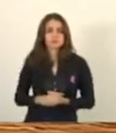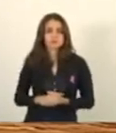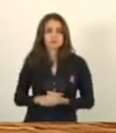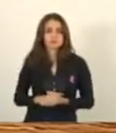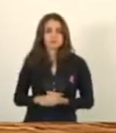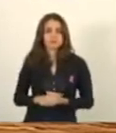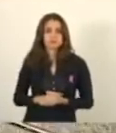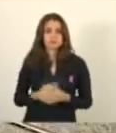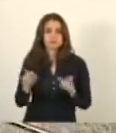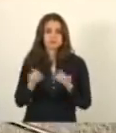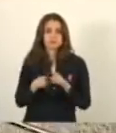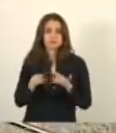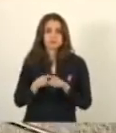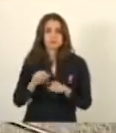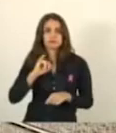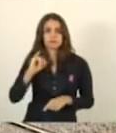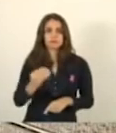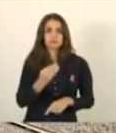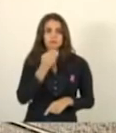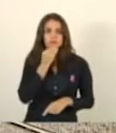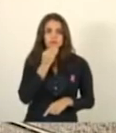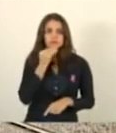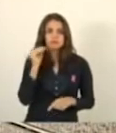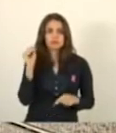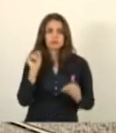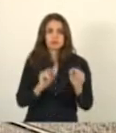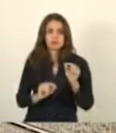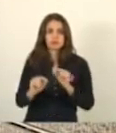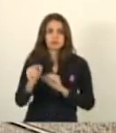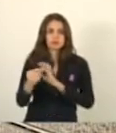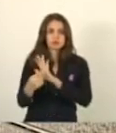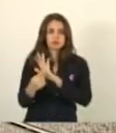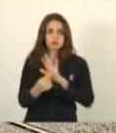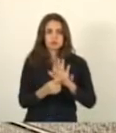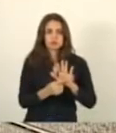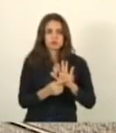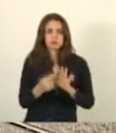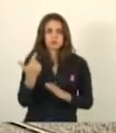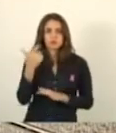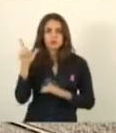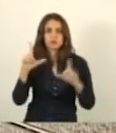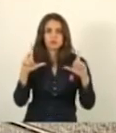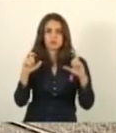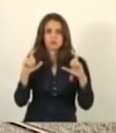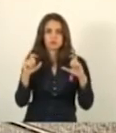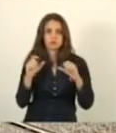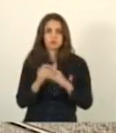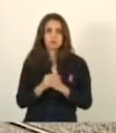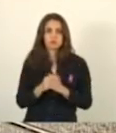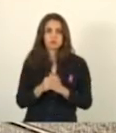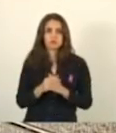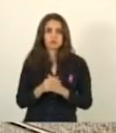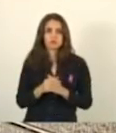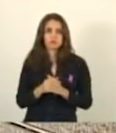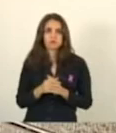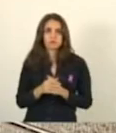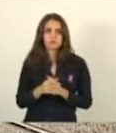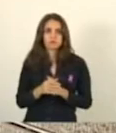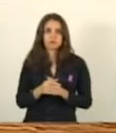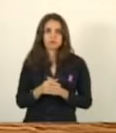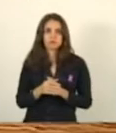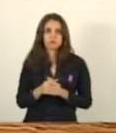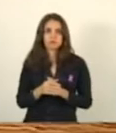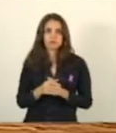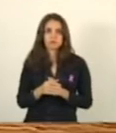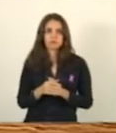Eu quero também aproveitar e mostrar a outra foto, Alan. Essa